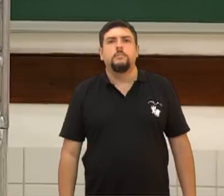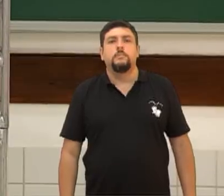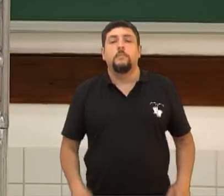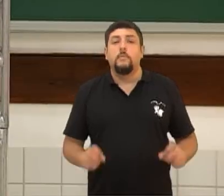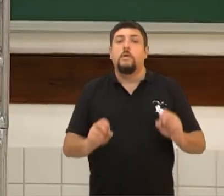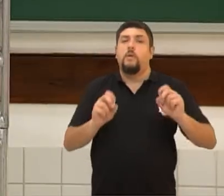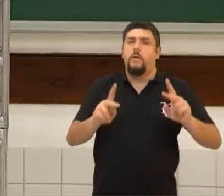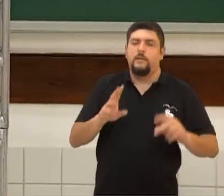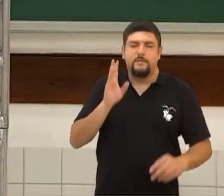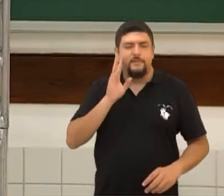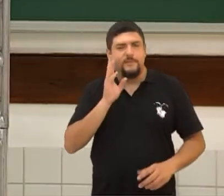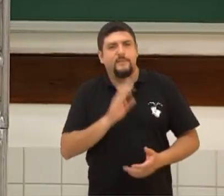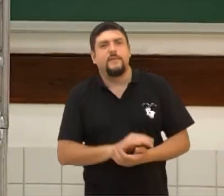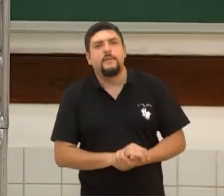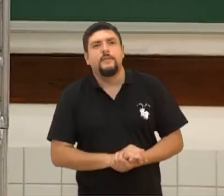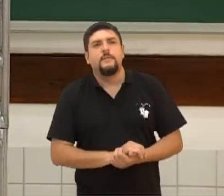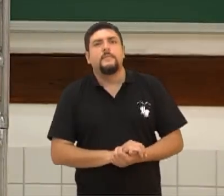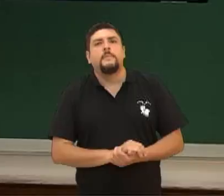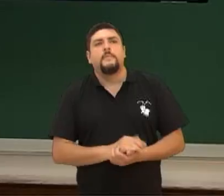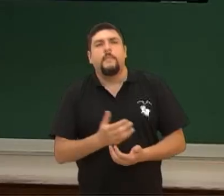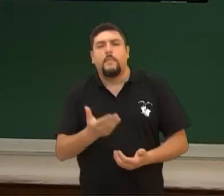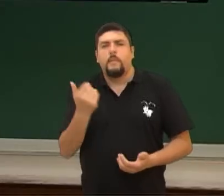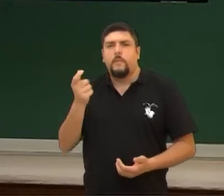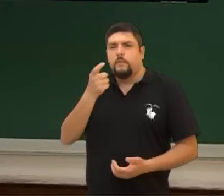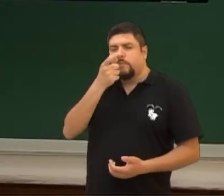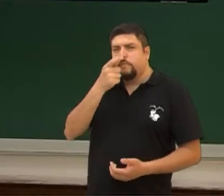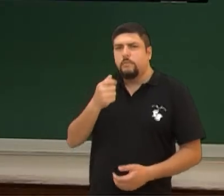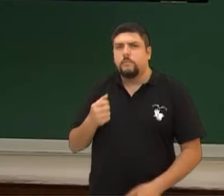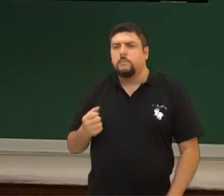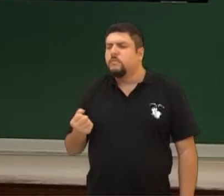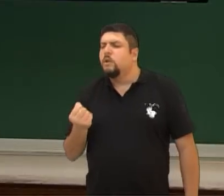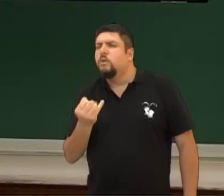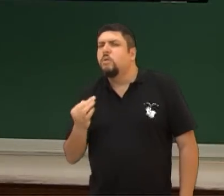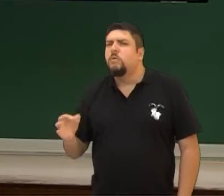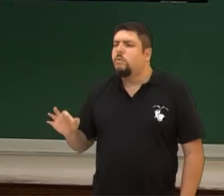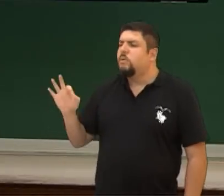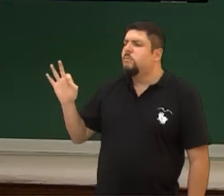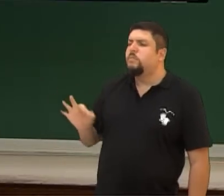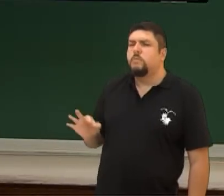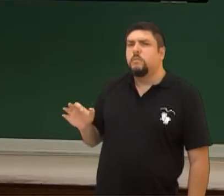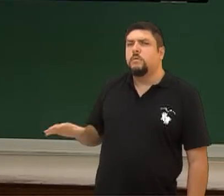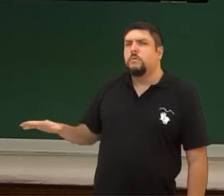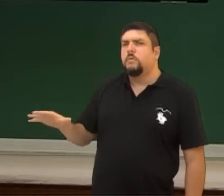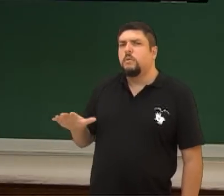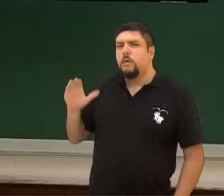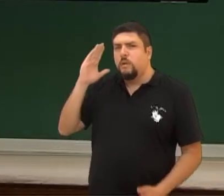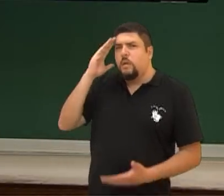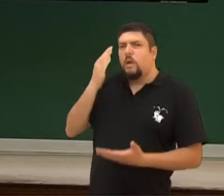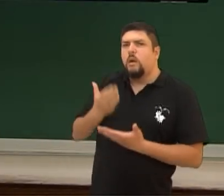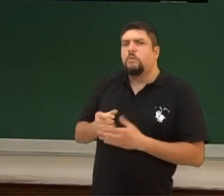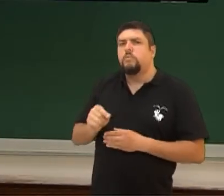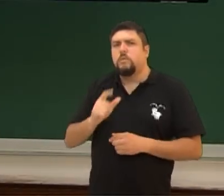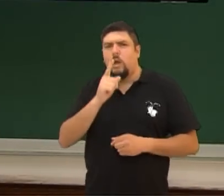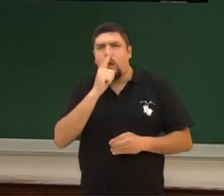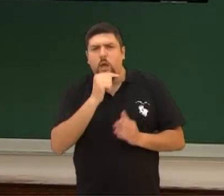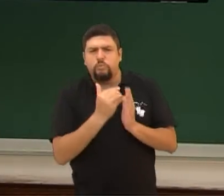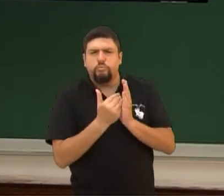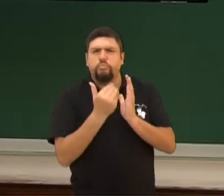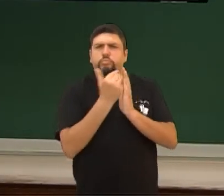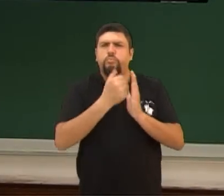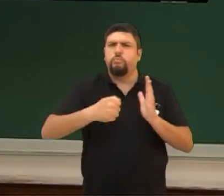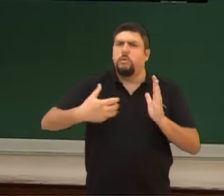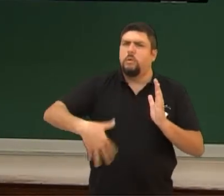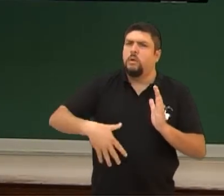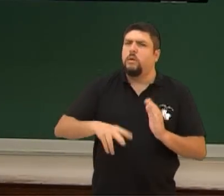Legal, galera, vamos lá. Então, quantos por cento dos entrevistados acredita que terá um aumento nos próximos